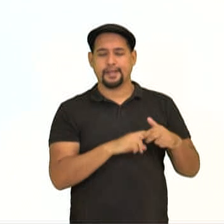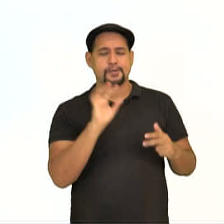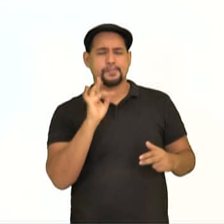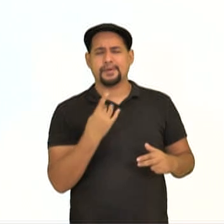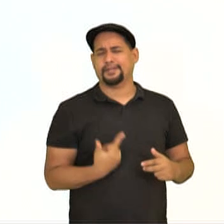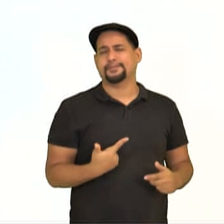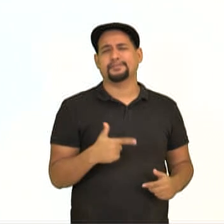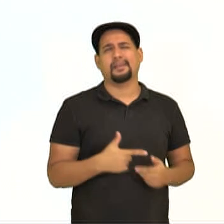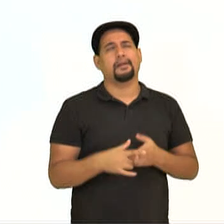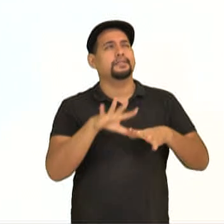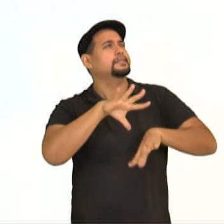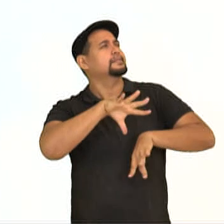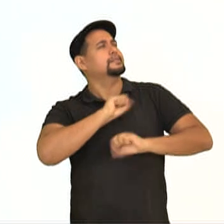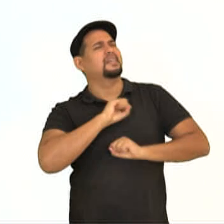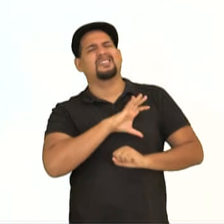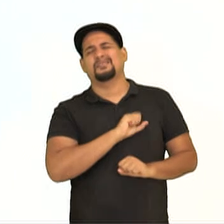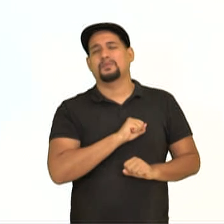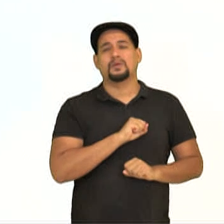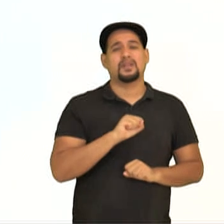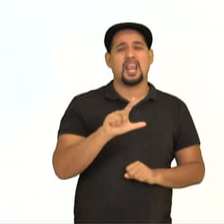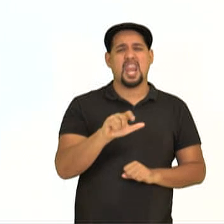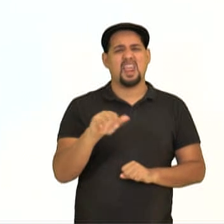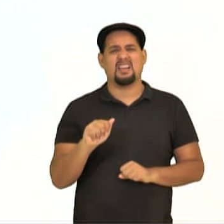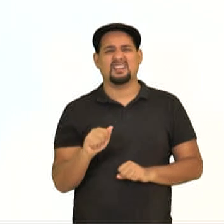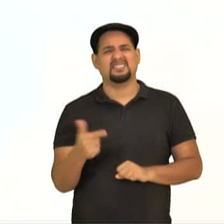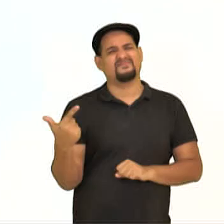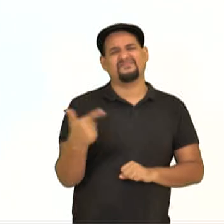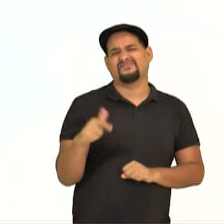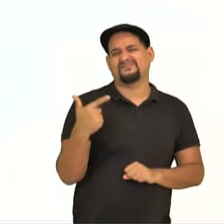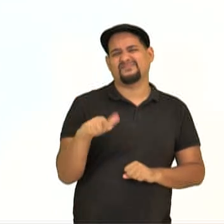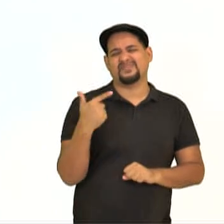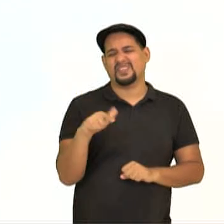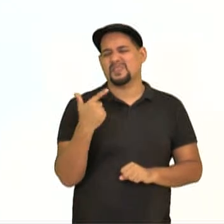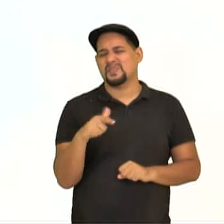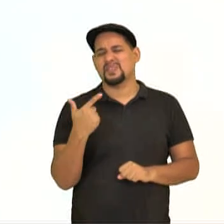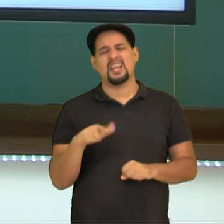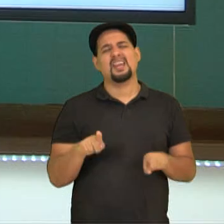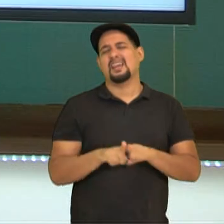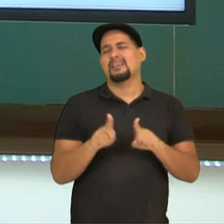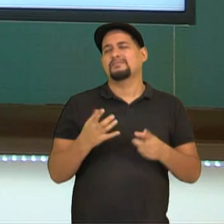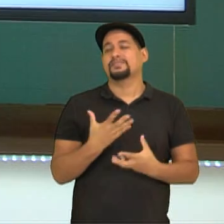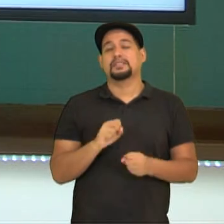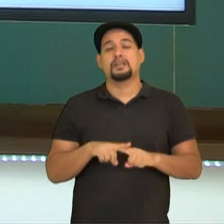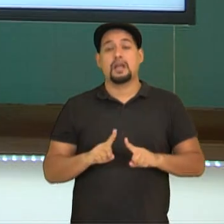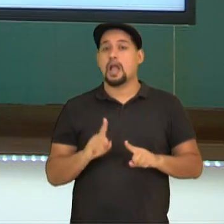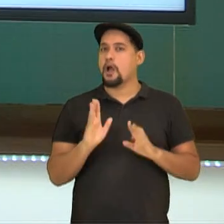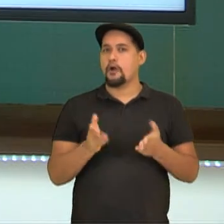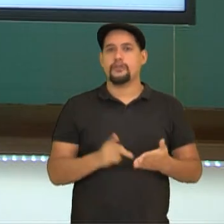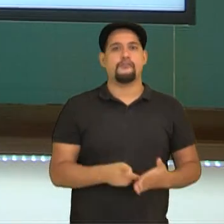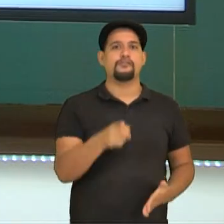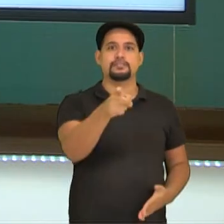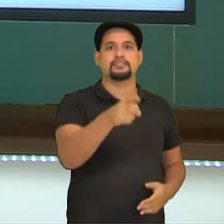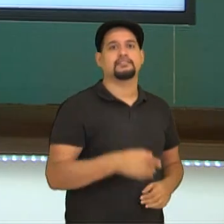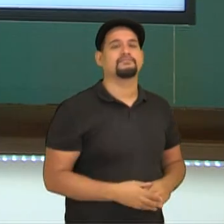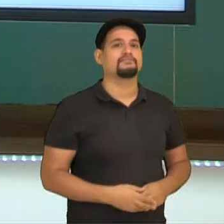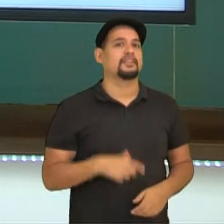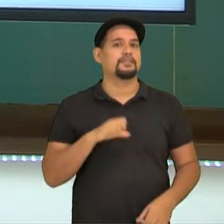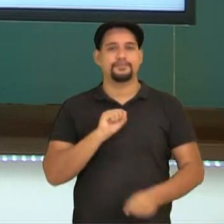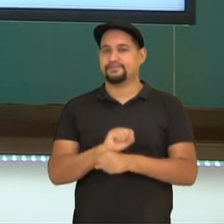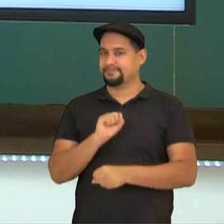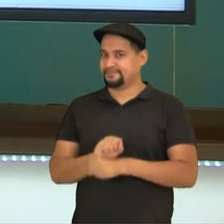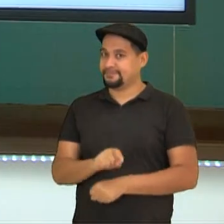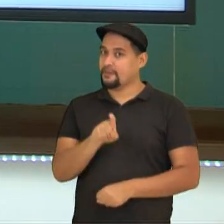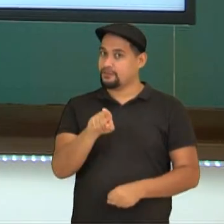Não aspiro a mão diria, que não tem pouca beldade. Agora é com você. Eu fico